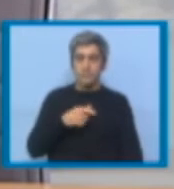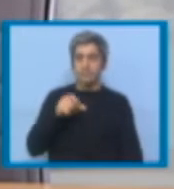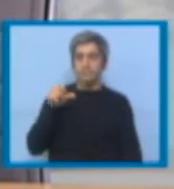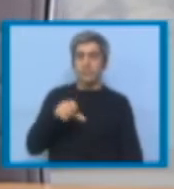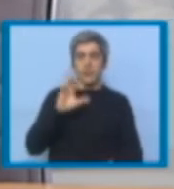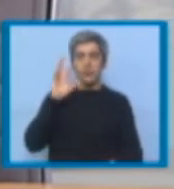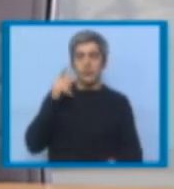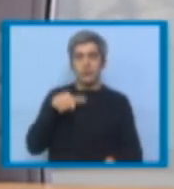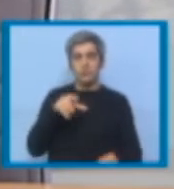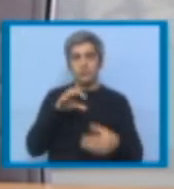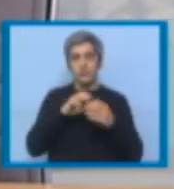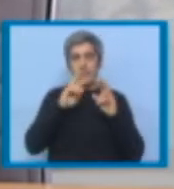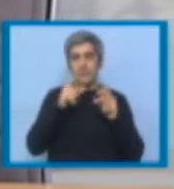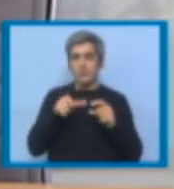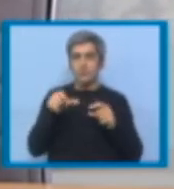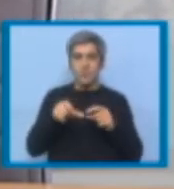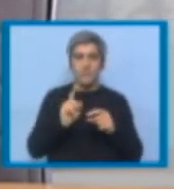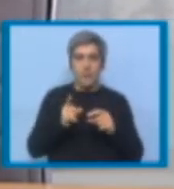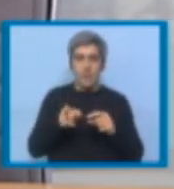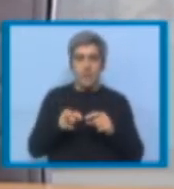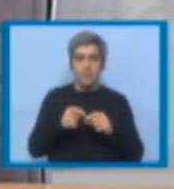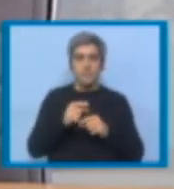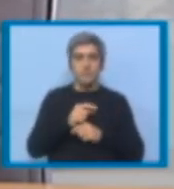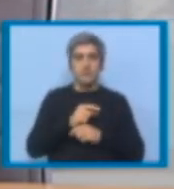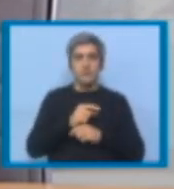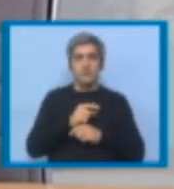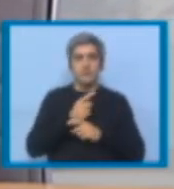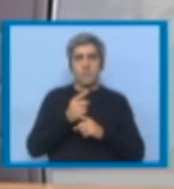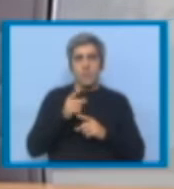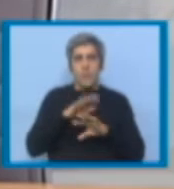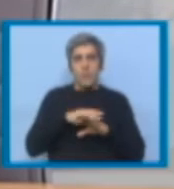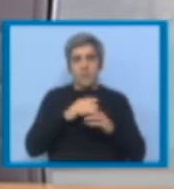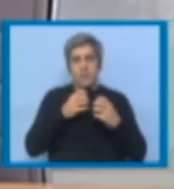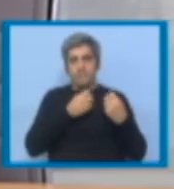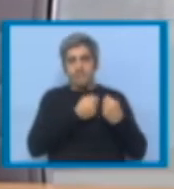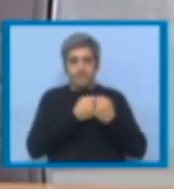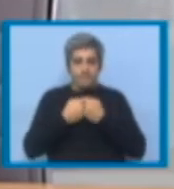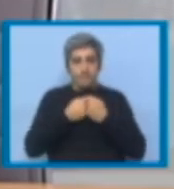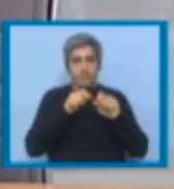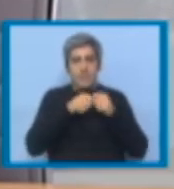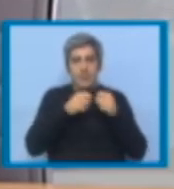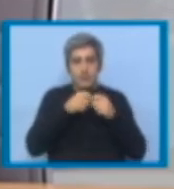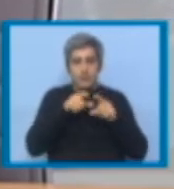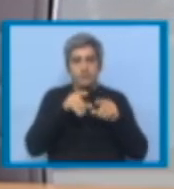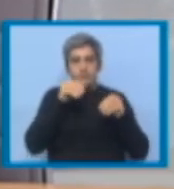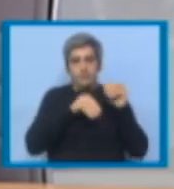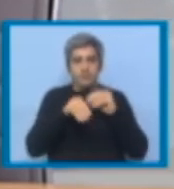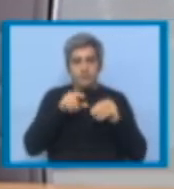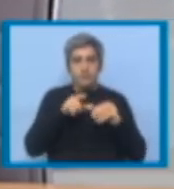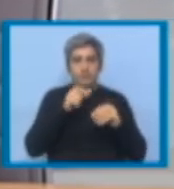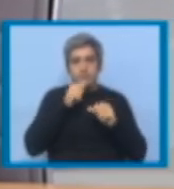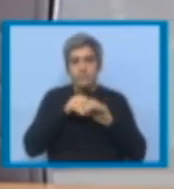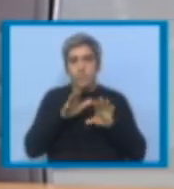piores que aconteceram à volta deste assunto, foi que a propósito da luta autárquica se disseminasse